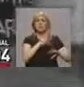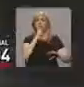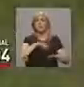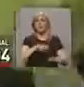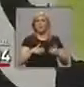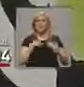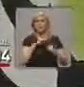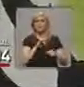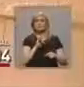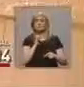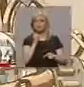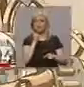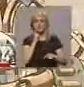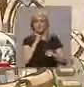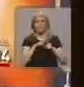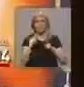Abril...